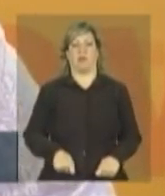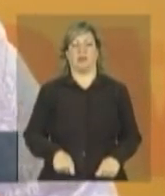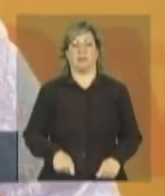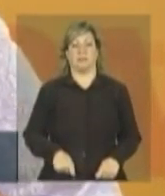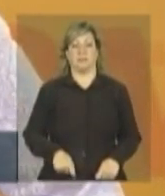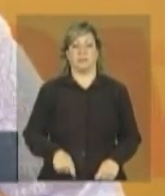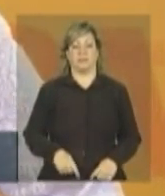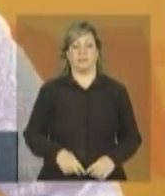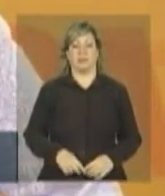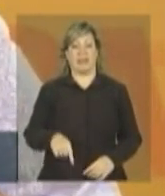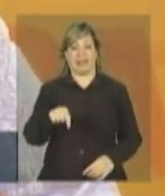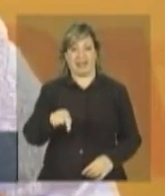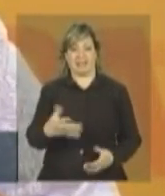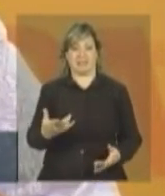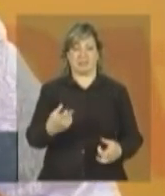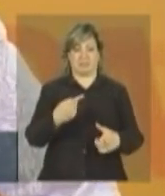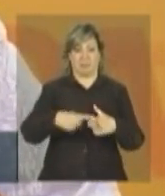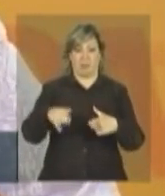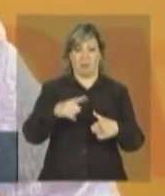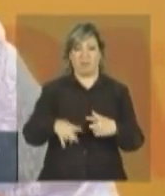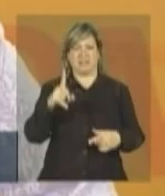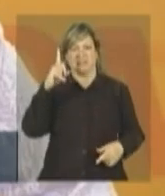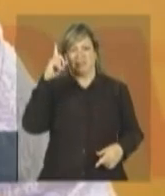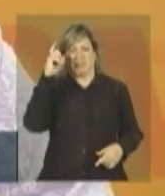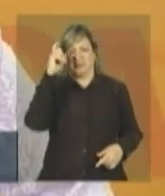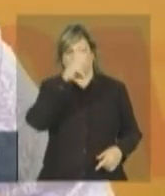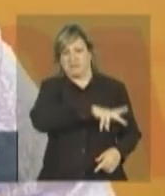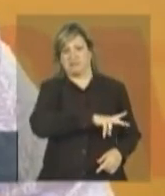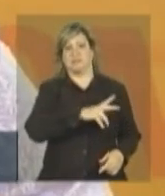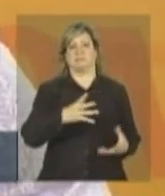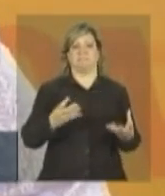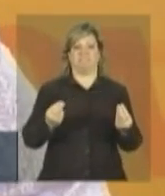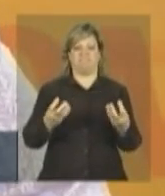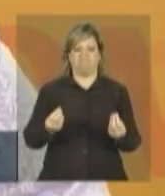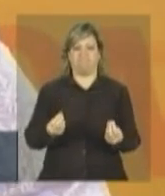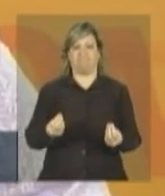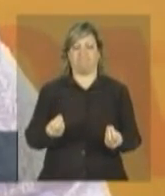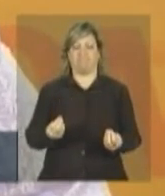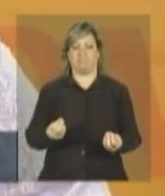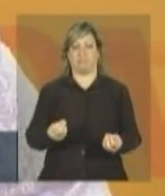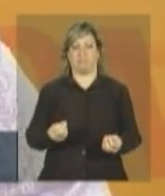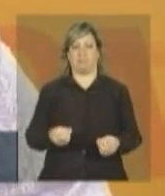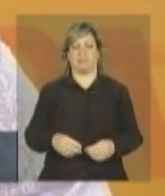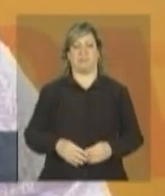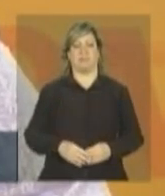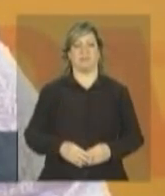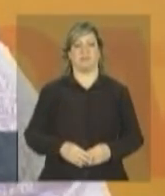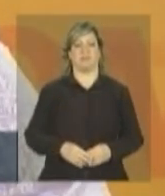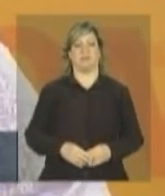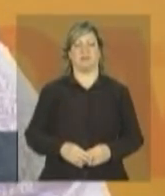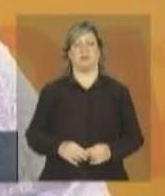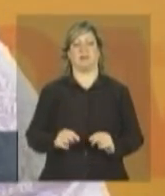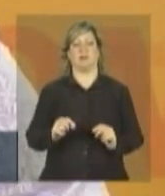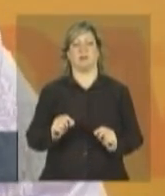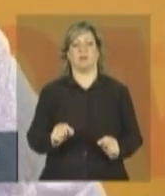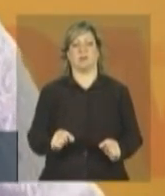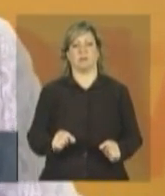espécie de dificuldade imensa de lidar com a